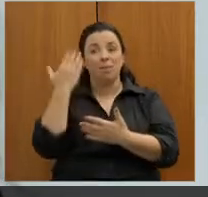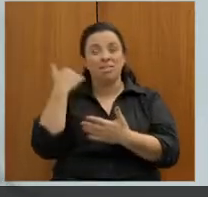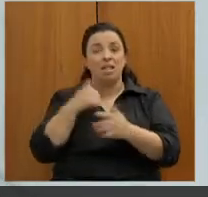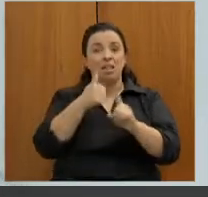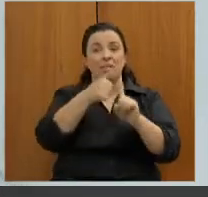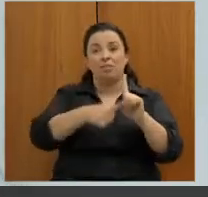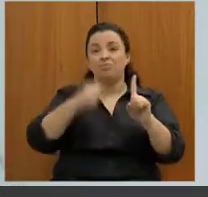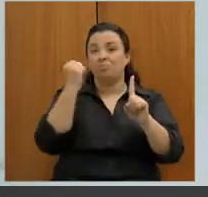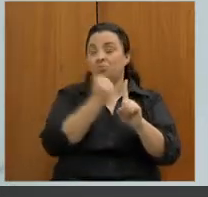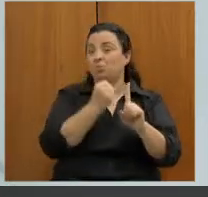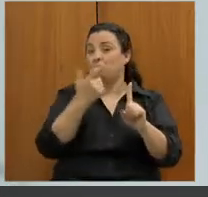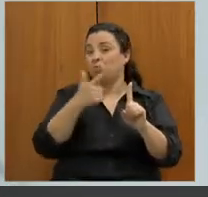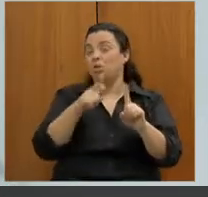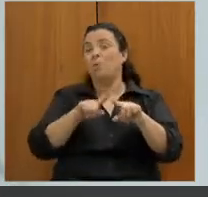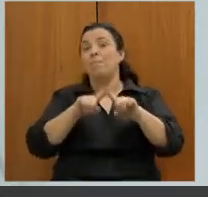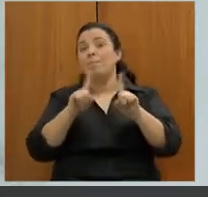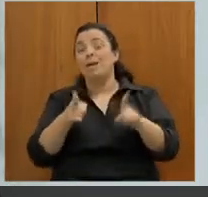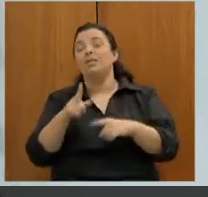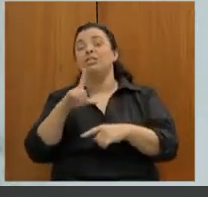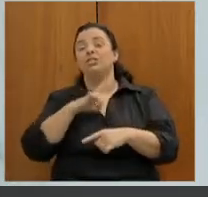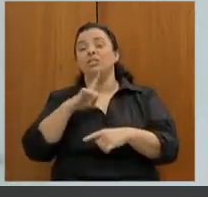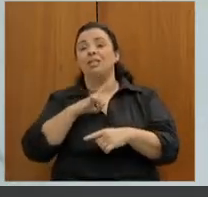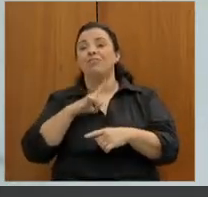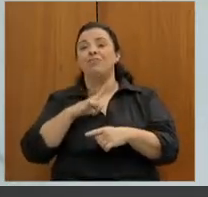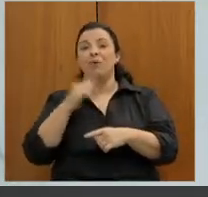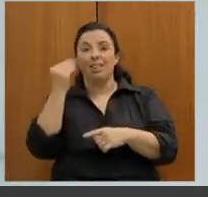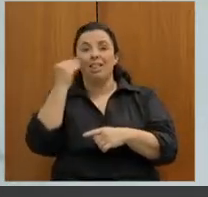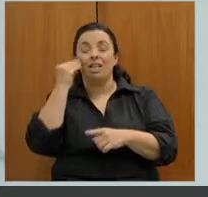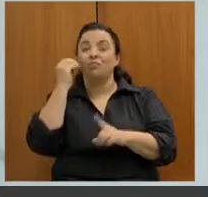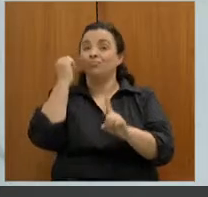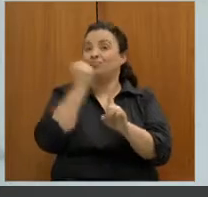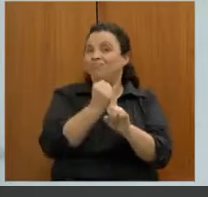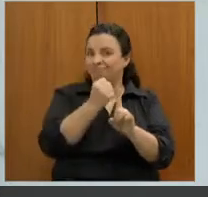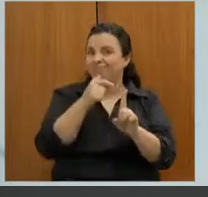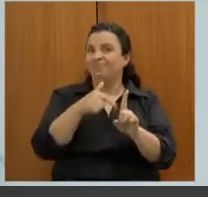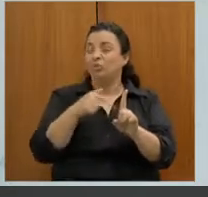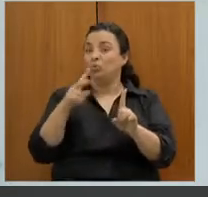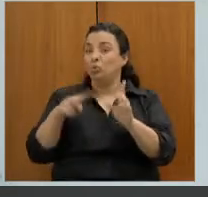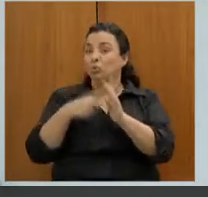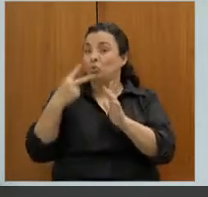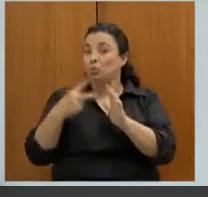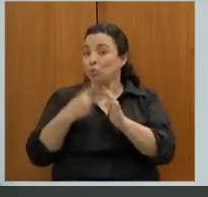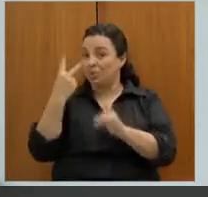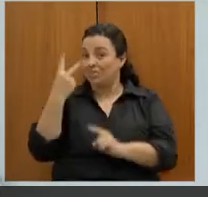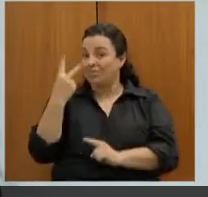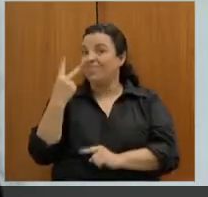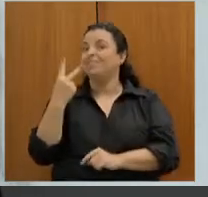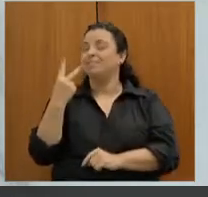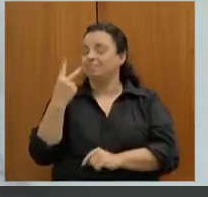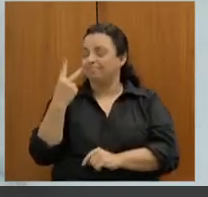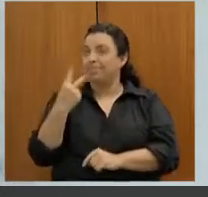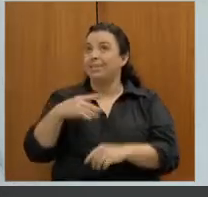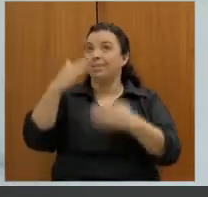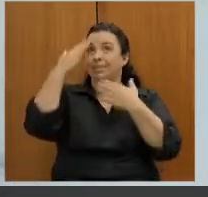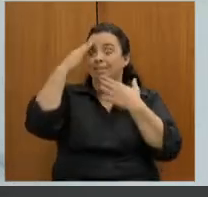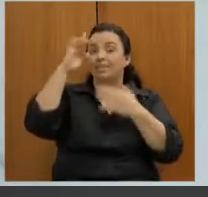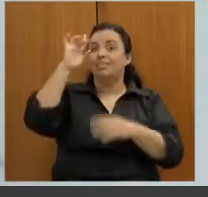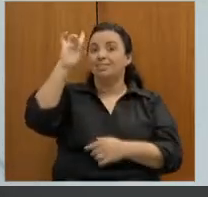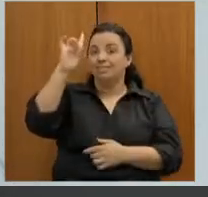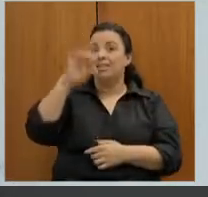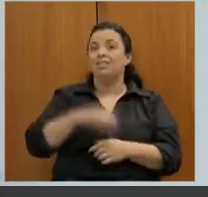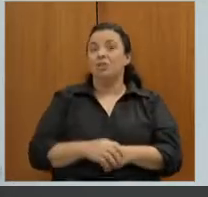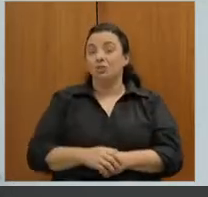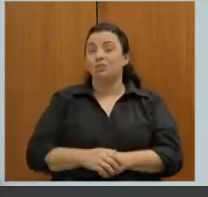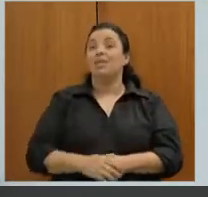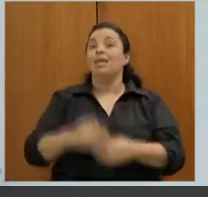homicídio vamos dizer assim né Foi duas tentativas e graças a Deus E graças a quem mete